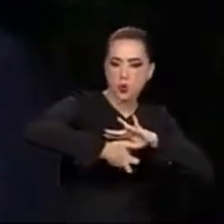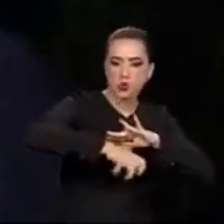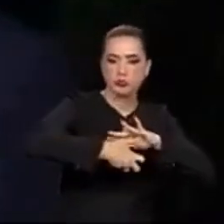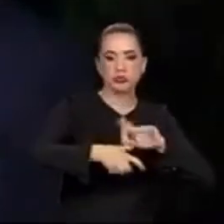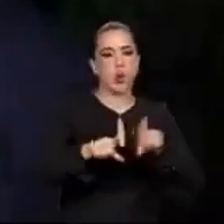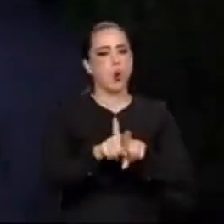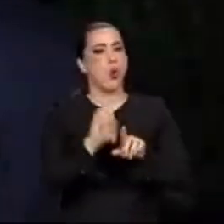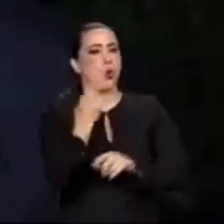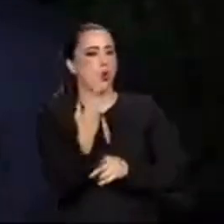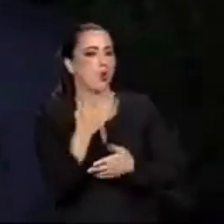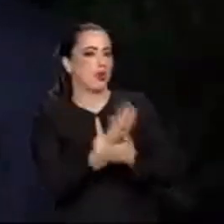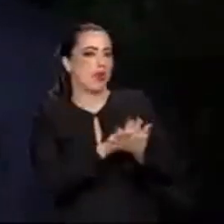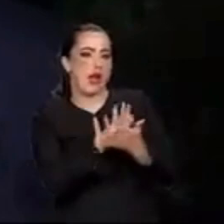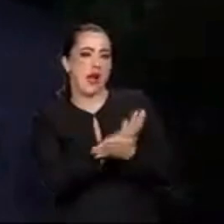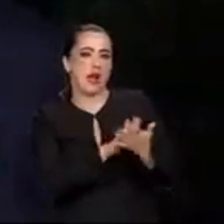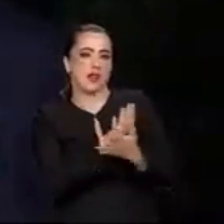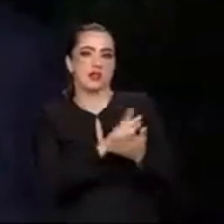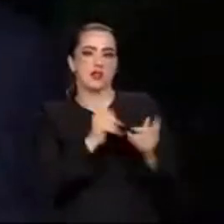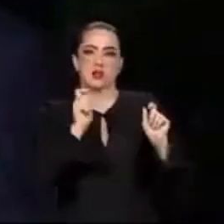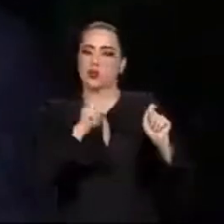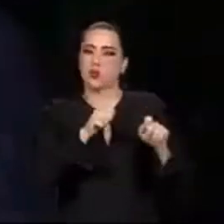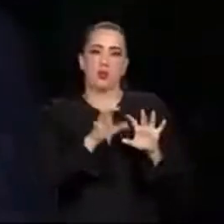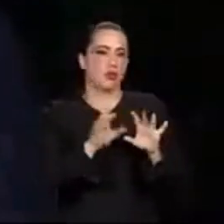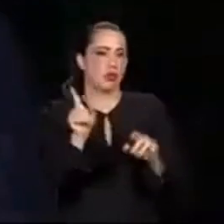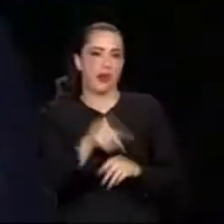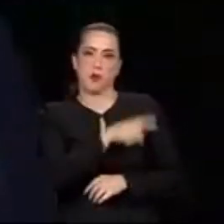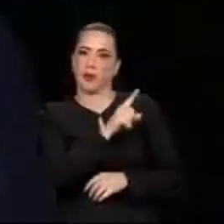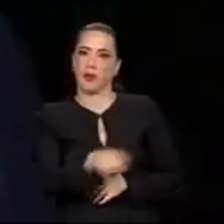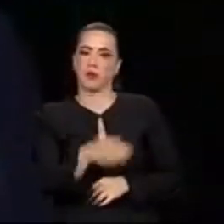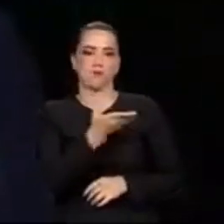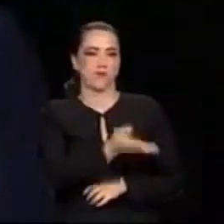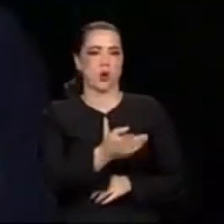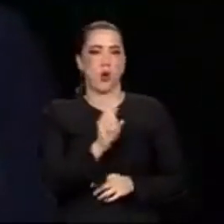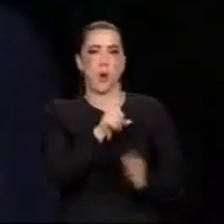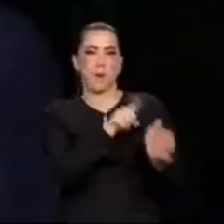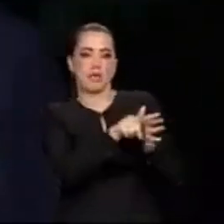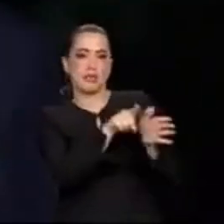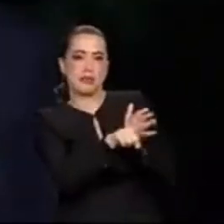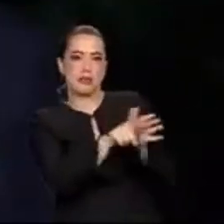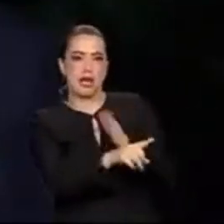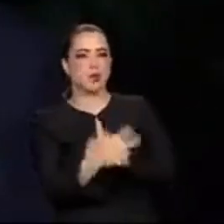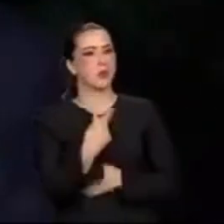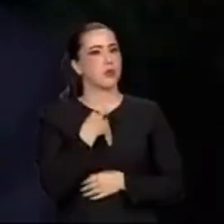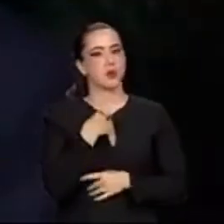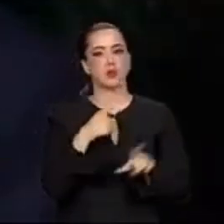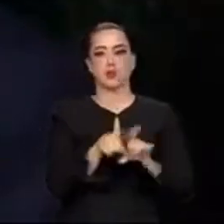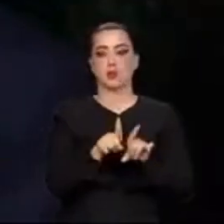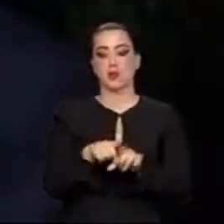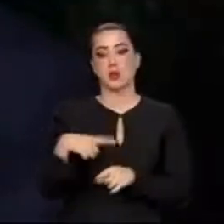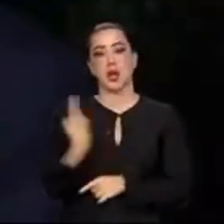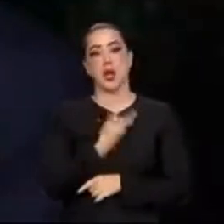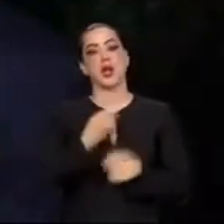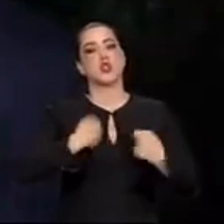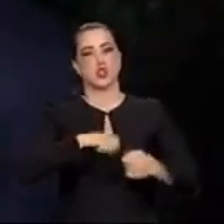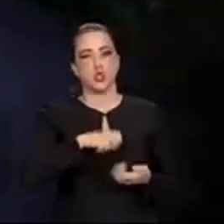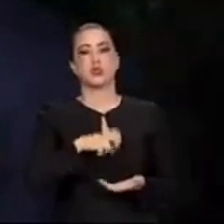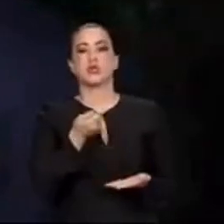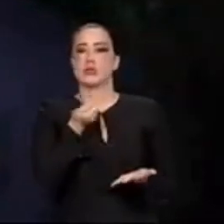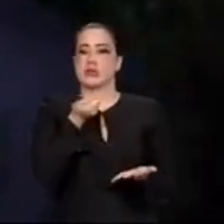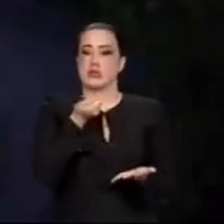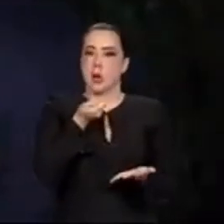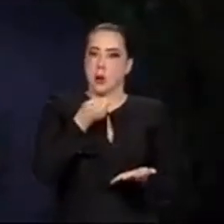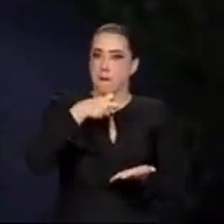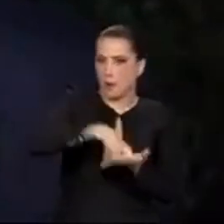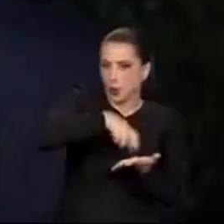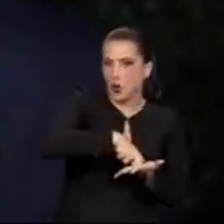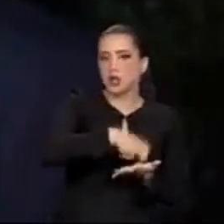autoritário finalização para garimpar ou para pesquisar não você é muito duro porque senão a gente não cuida nem